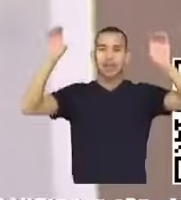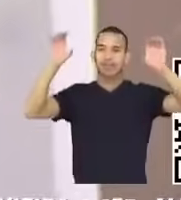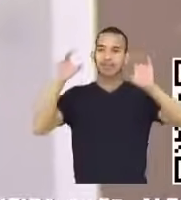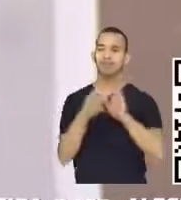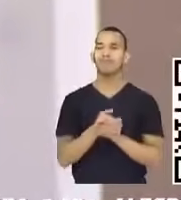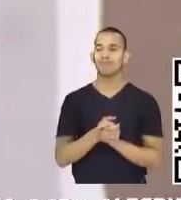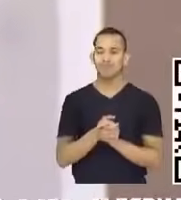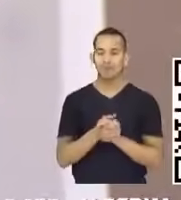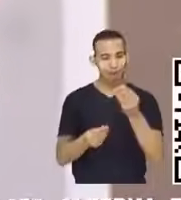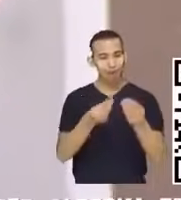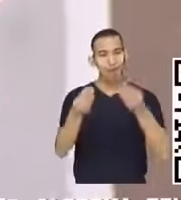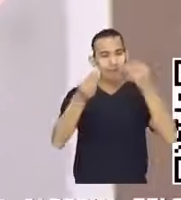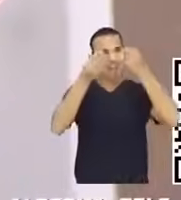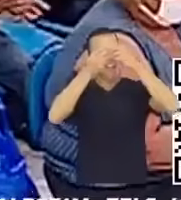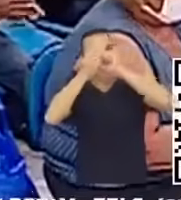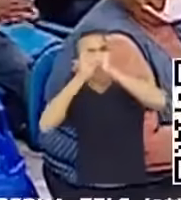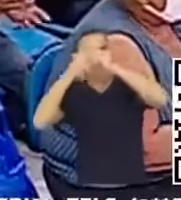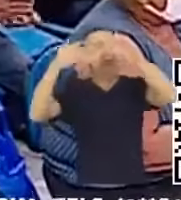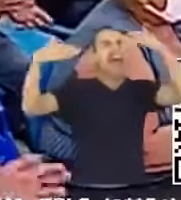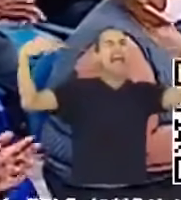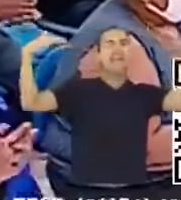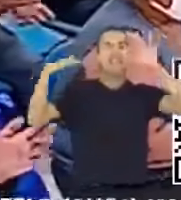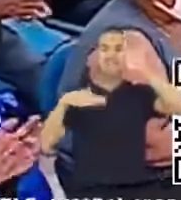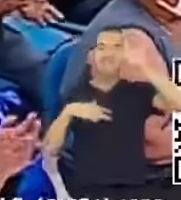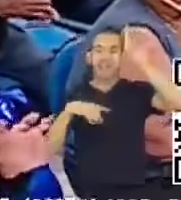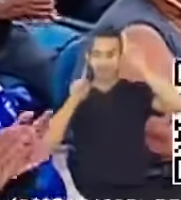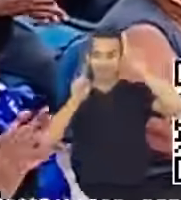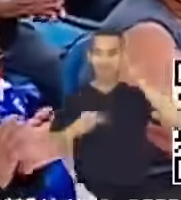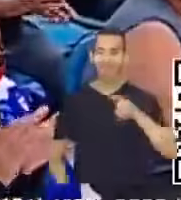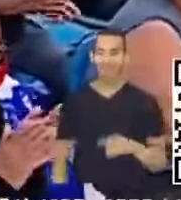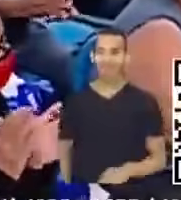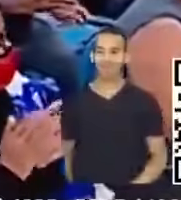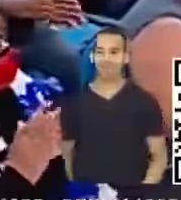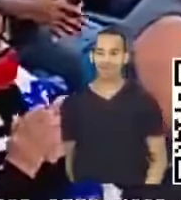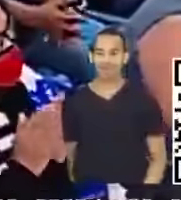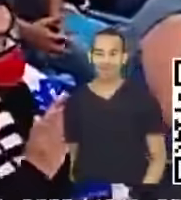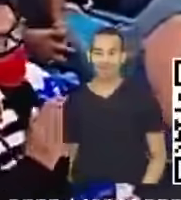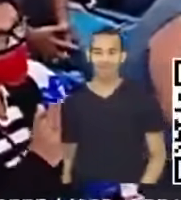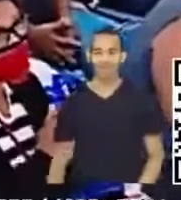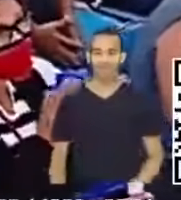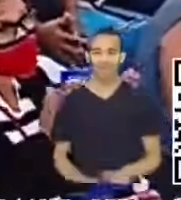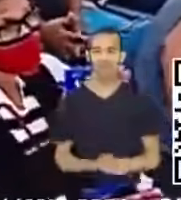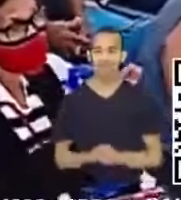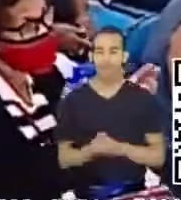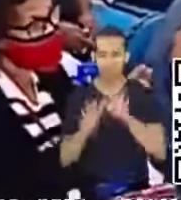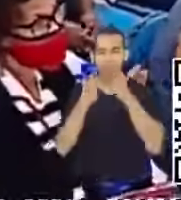e como é grande Deus pára vó traz atenção a